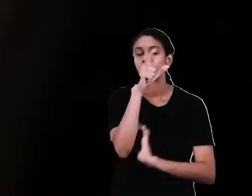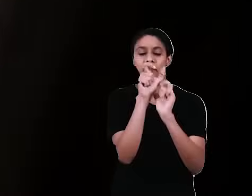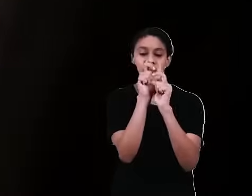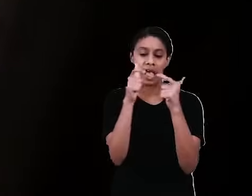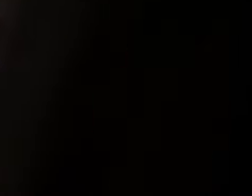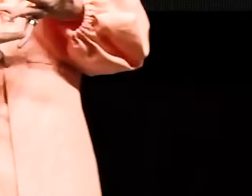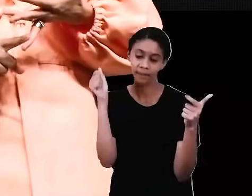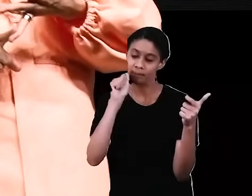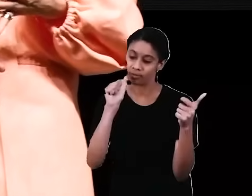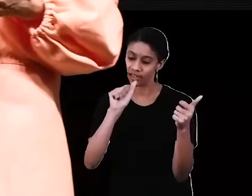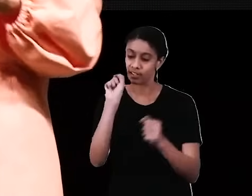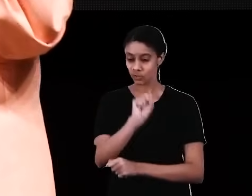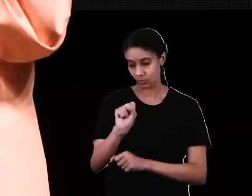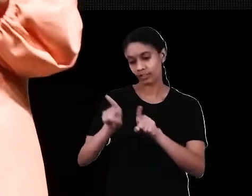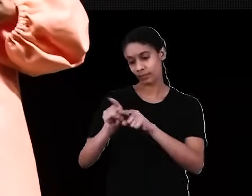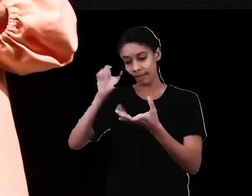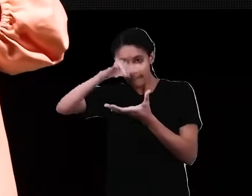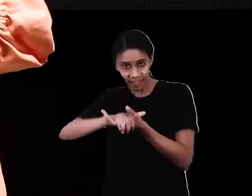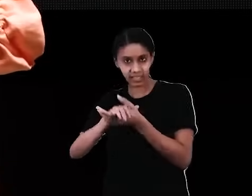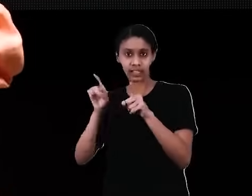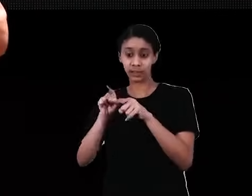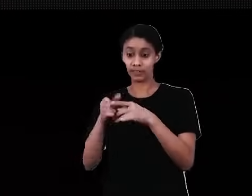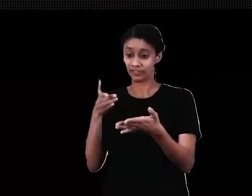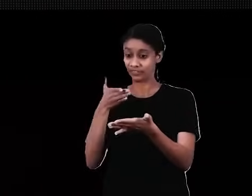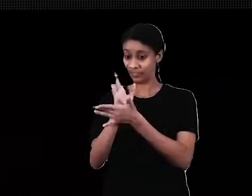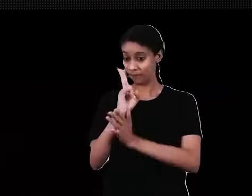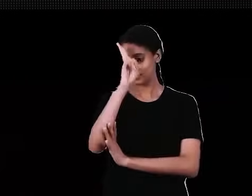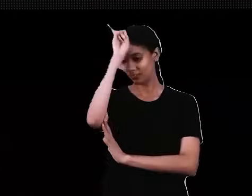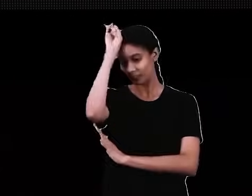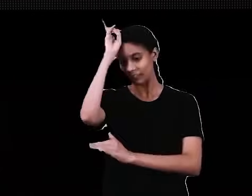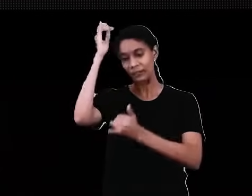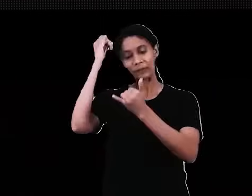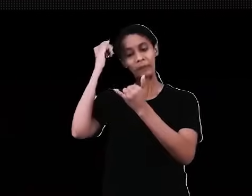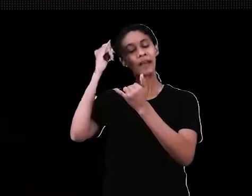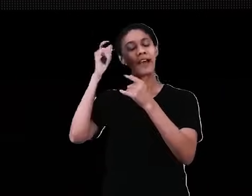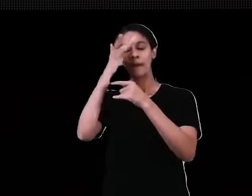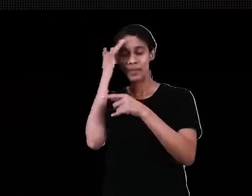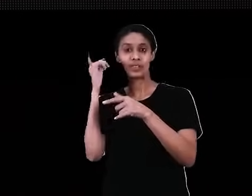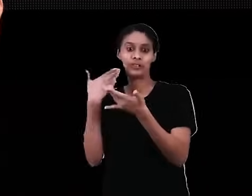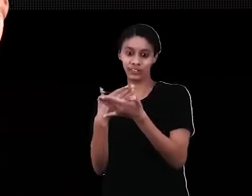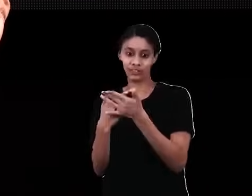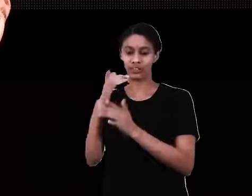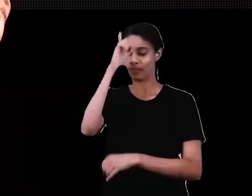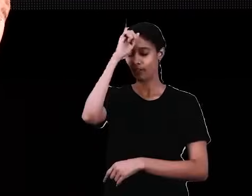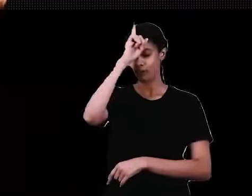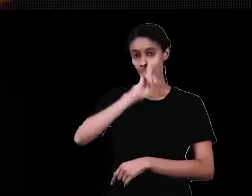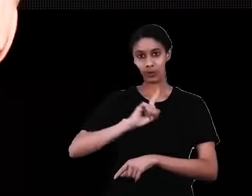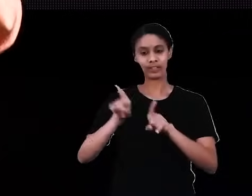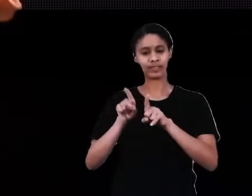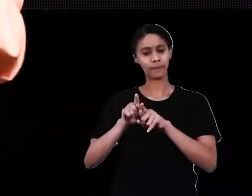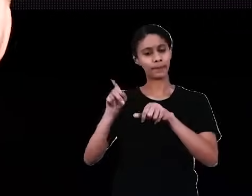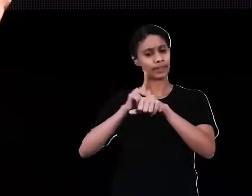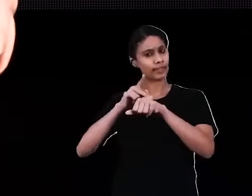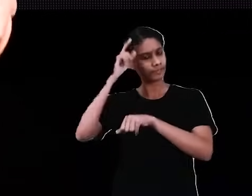falo para as solteiras, para as casadas, para as que já passaram no vestibular, para as que estão estudando, para as que têm o cabelo loiro, para as que têm o cabelo preto.